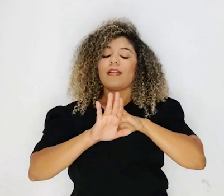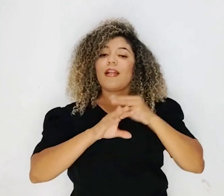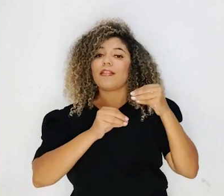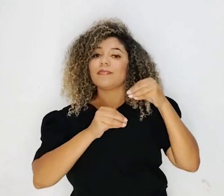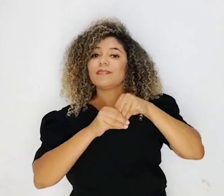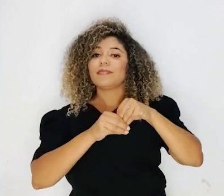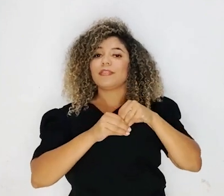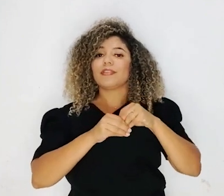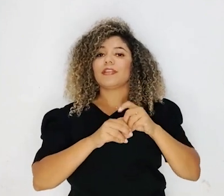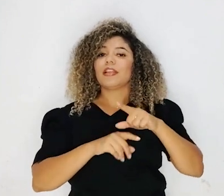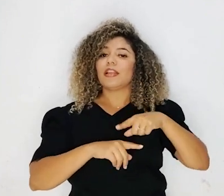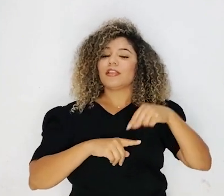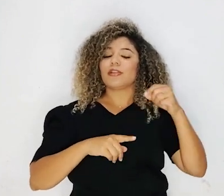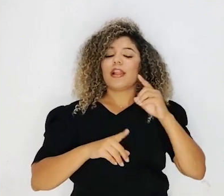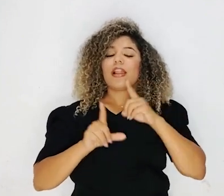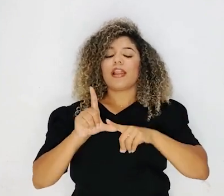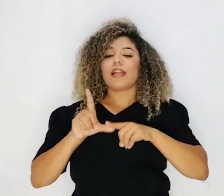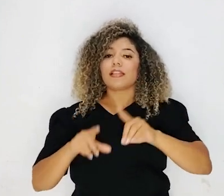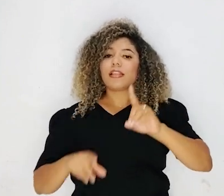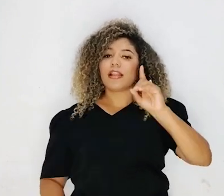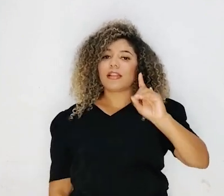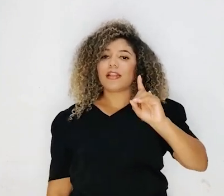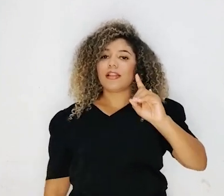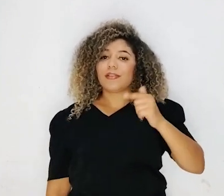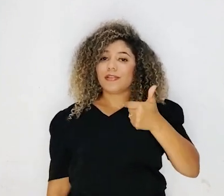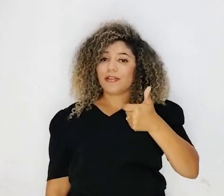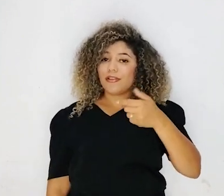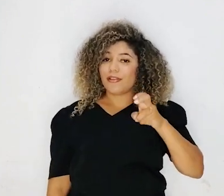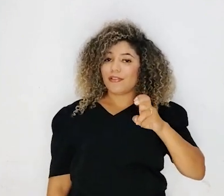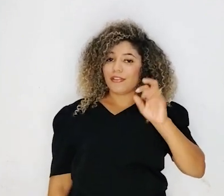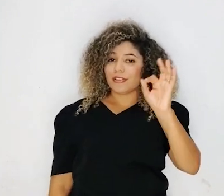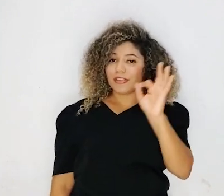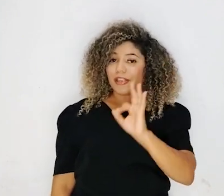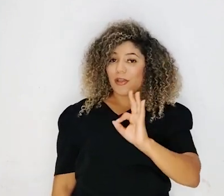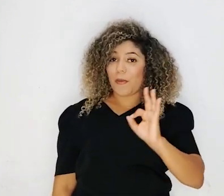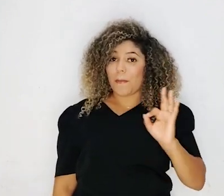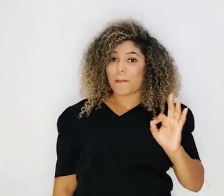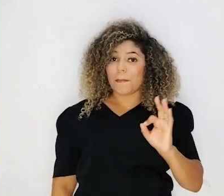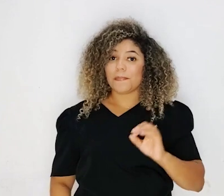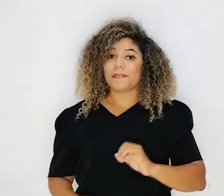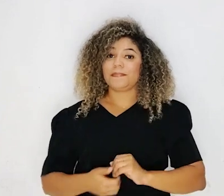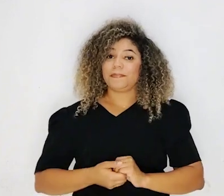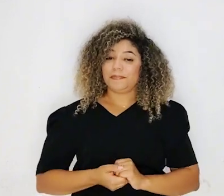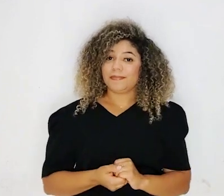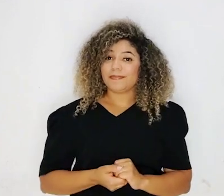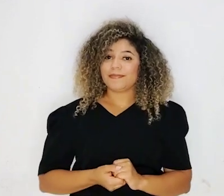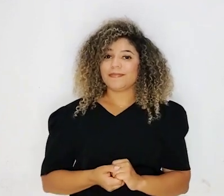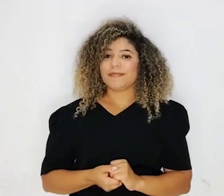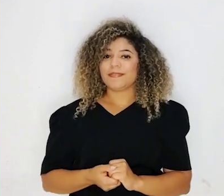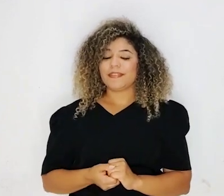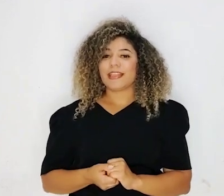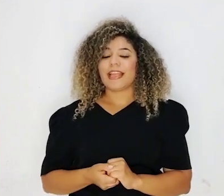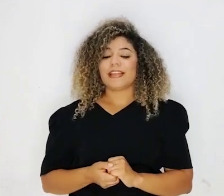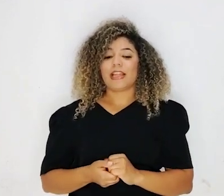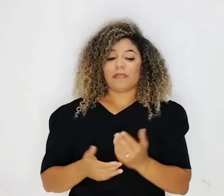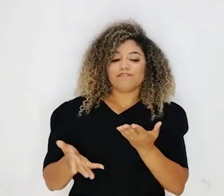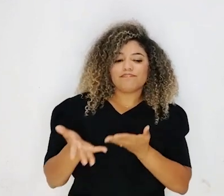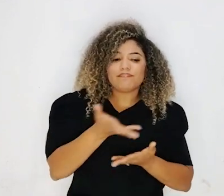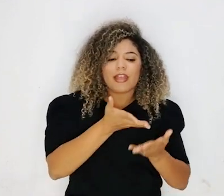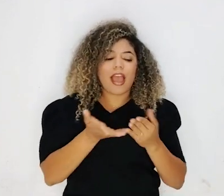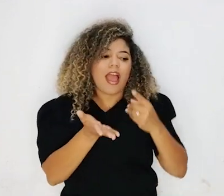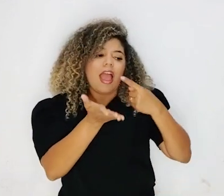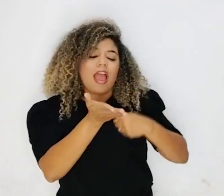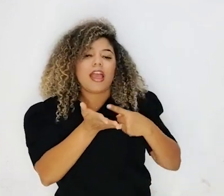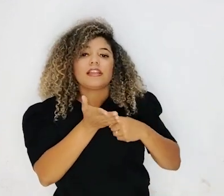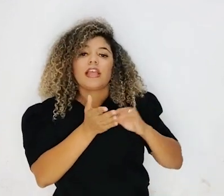nós podemos marcar letra D, que é a nossa resposta, que é 25%. Né? Então, nessa negociação,